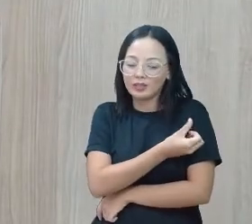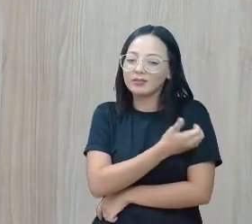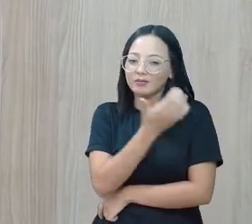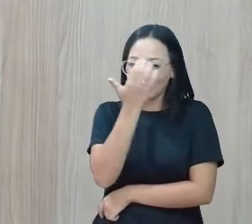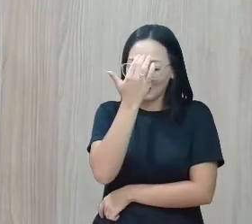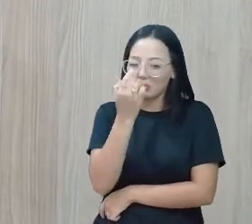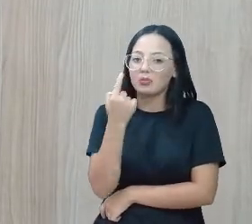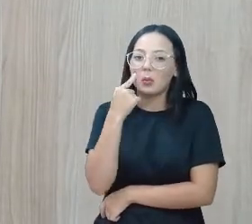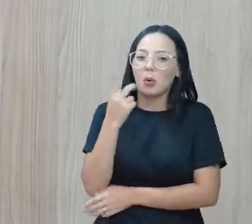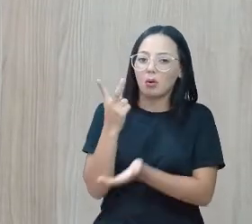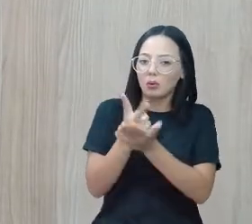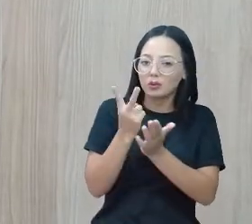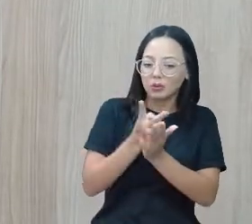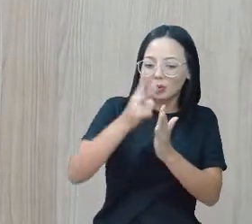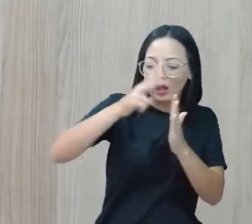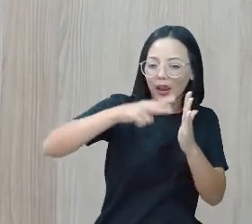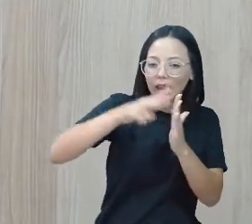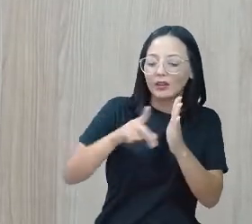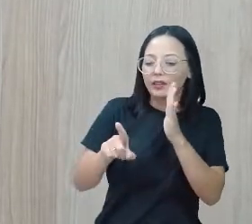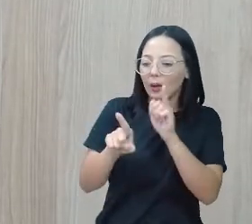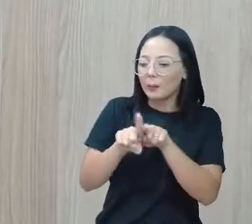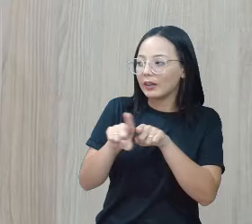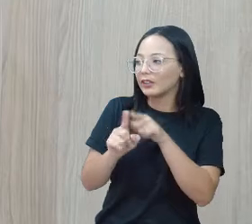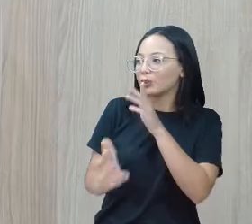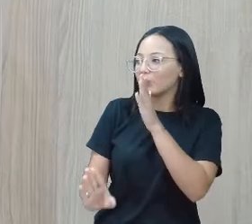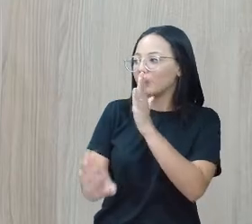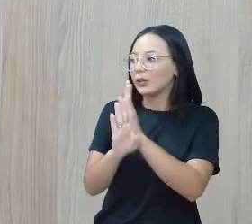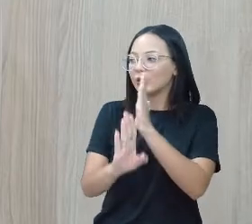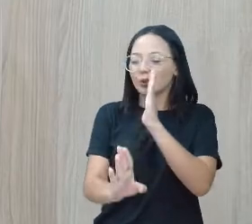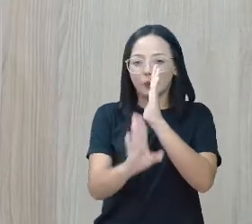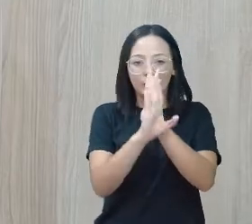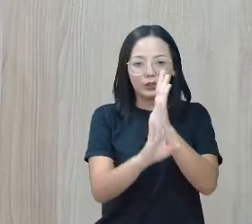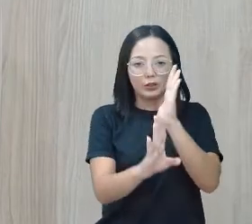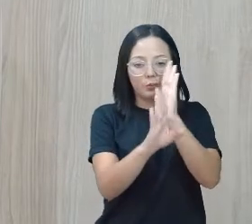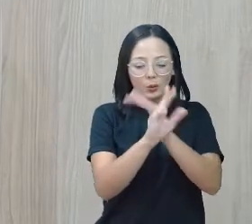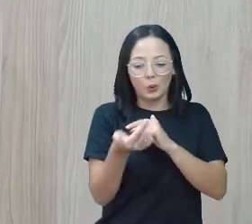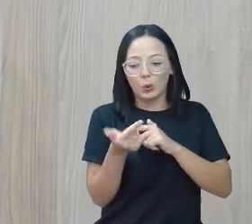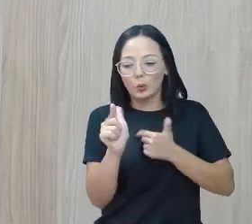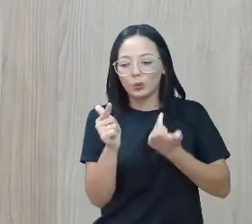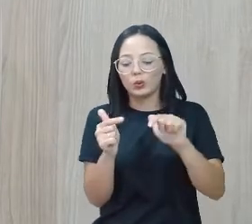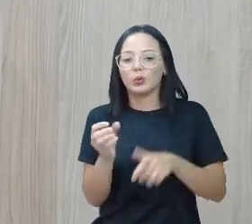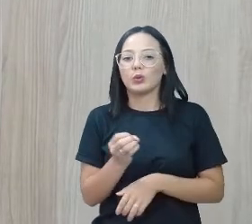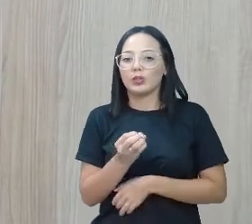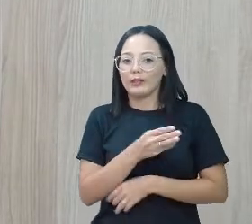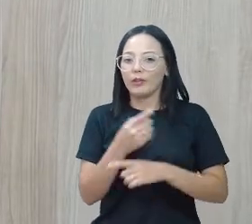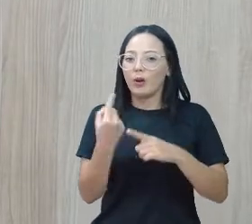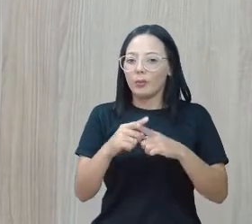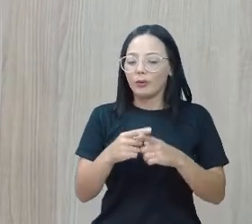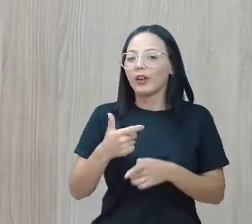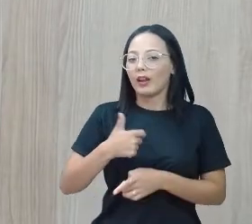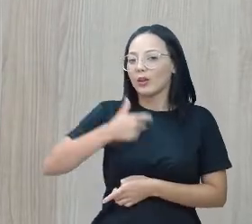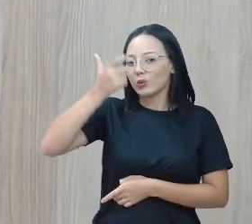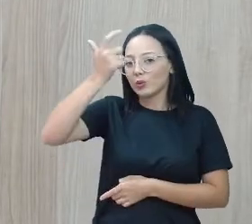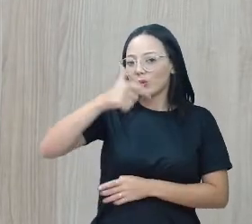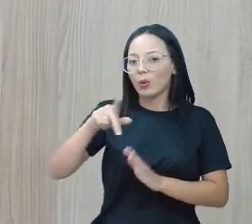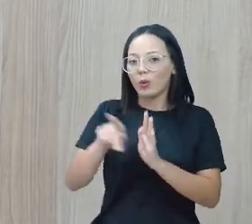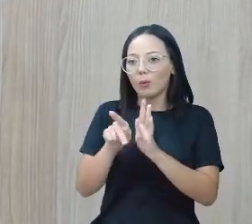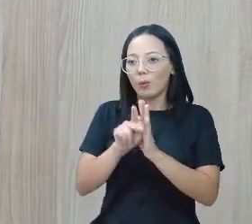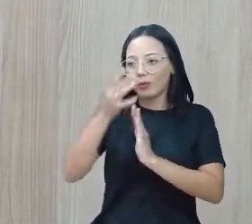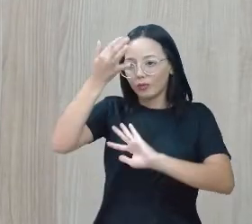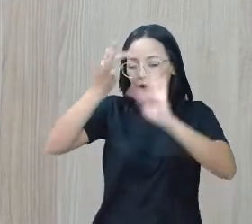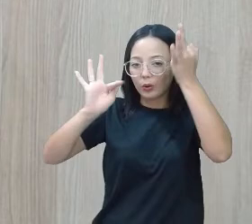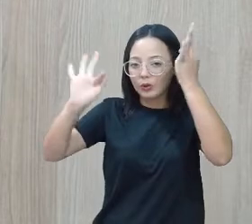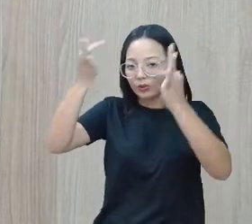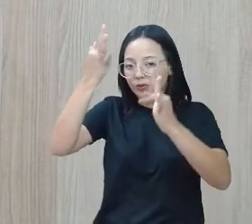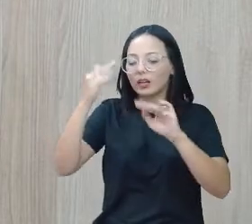assim, Marcos, continue lendo e vá descobrindo outros clássicos, né? Que a gente também, tipo, eu sou da filosofia que a gente tem